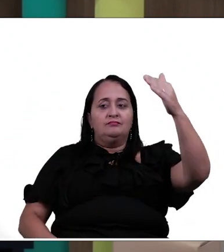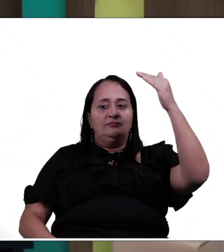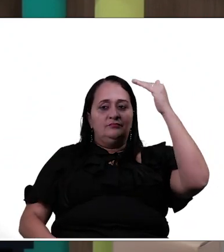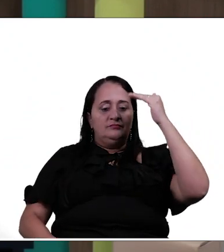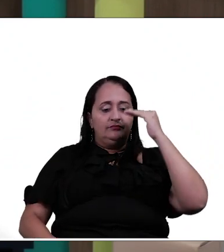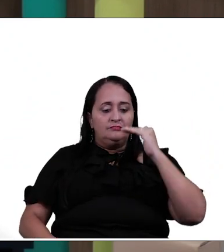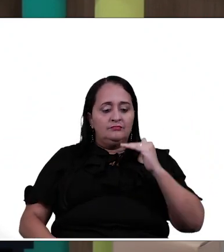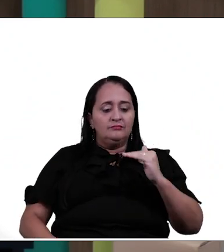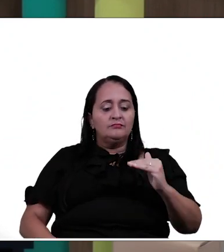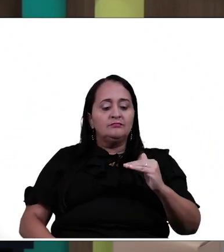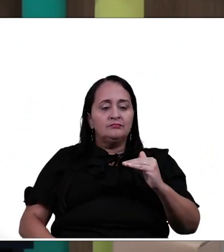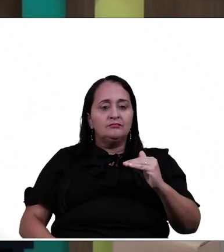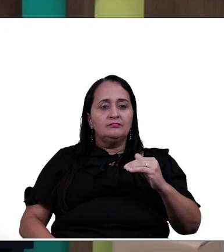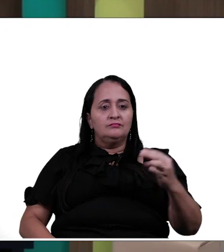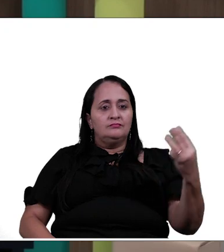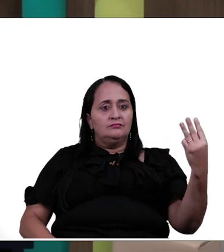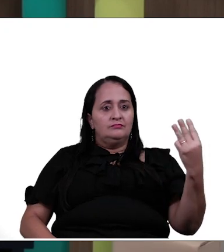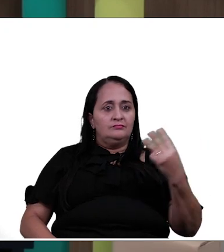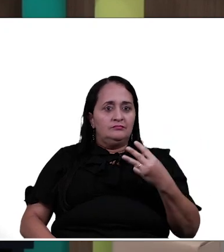0,2311.